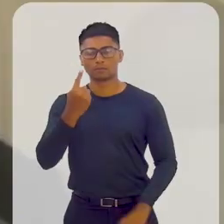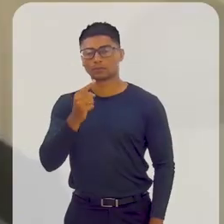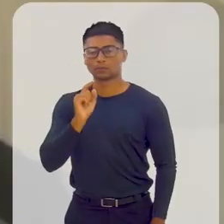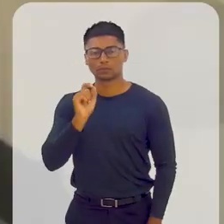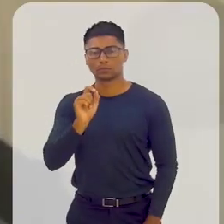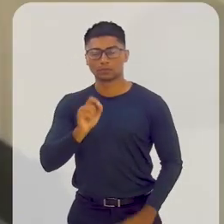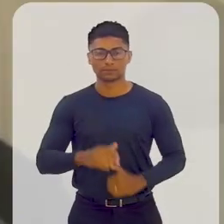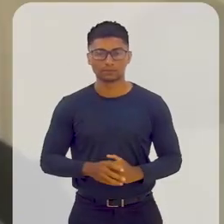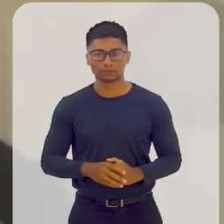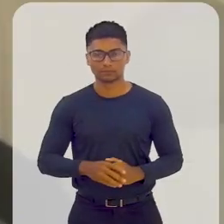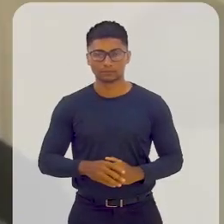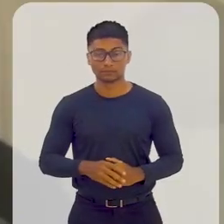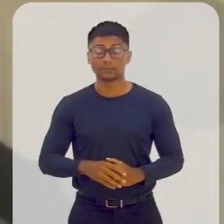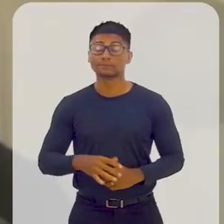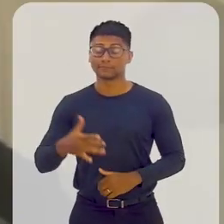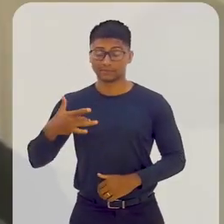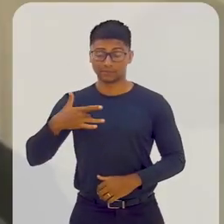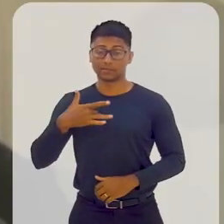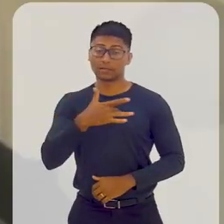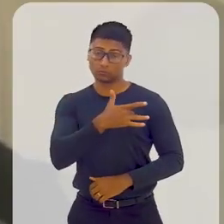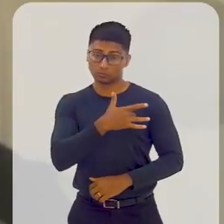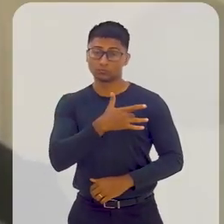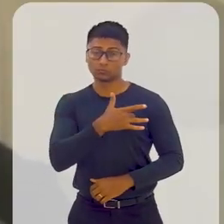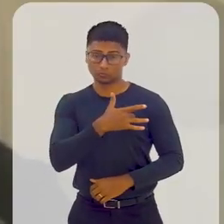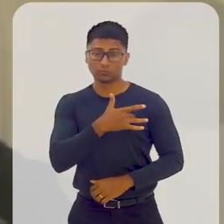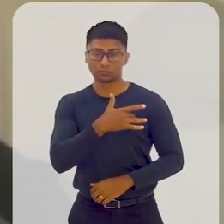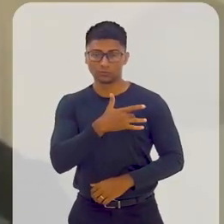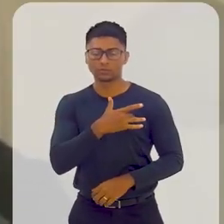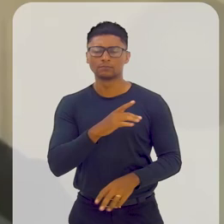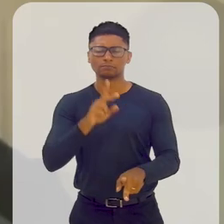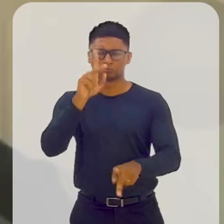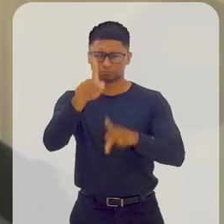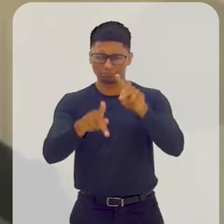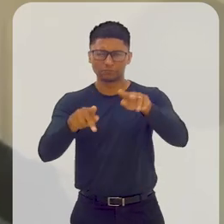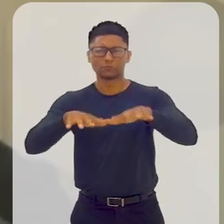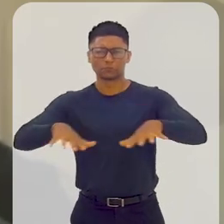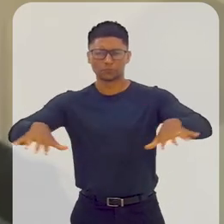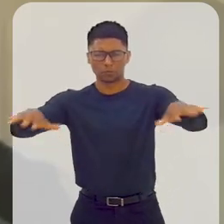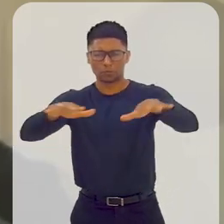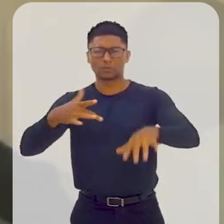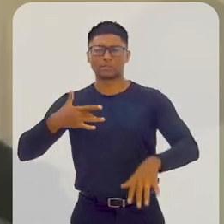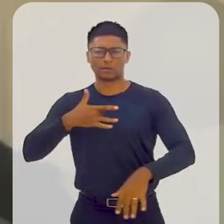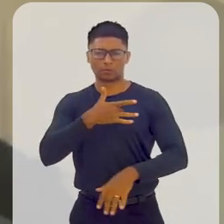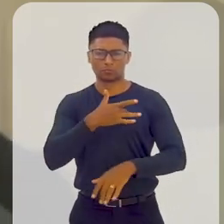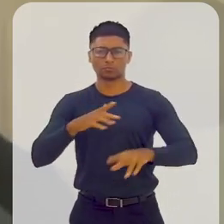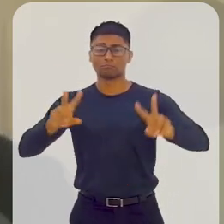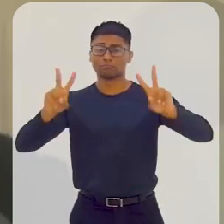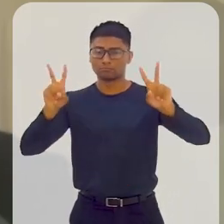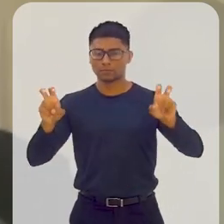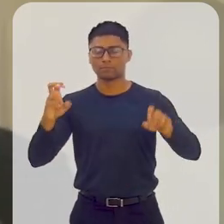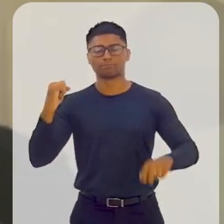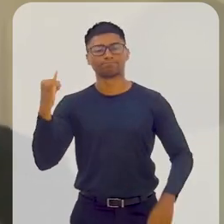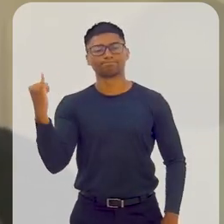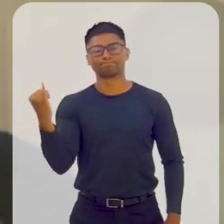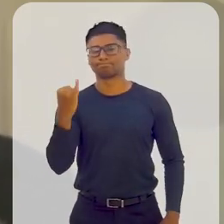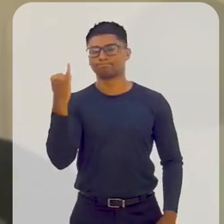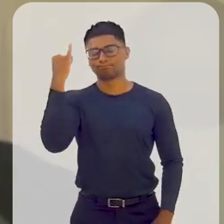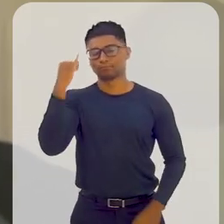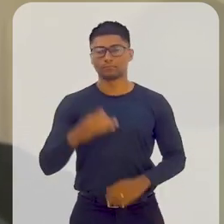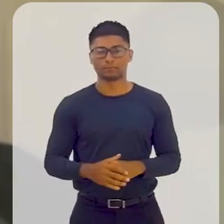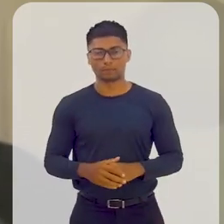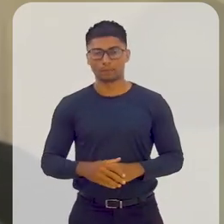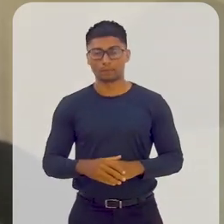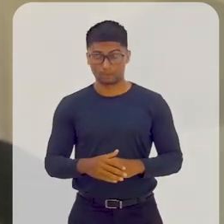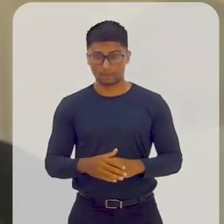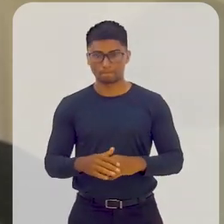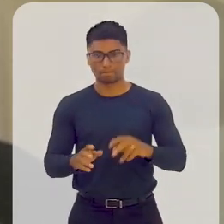Primeiramente, né, saúde pública. Esse é um tema para mim primordial, né?